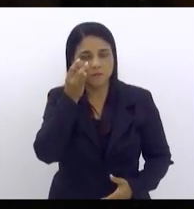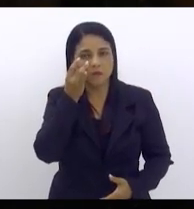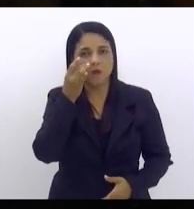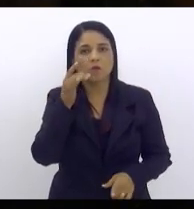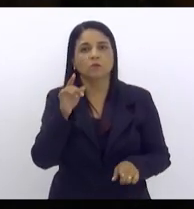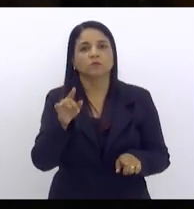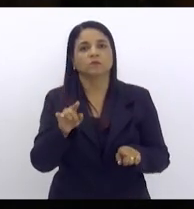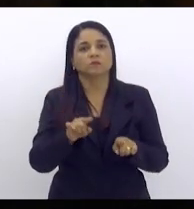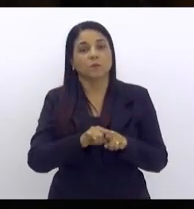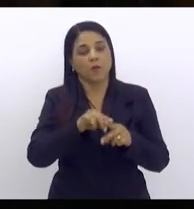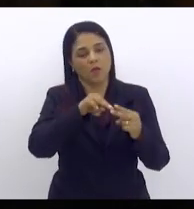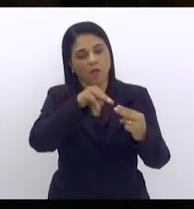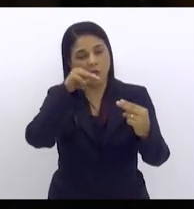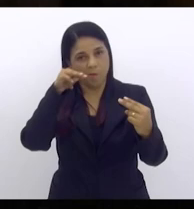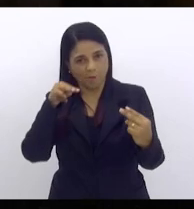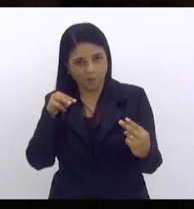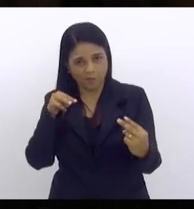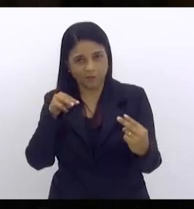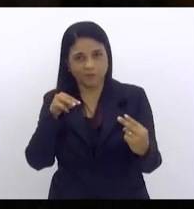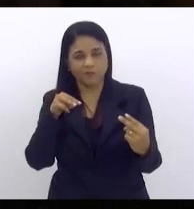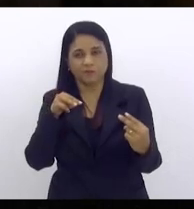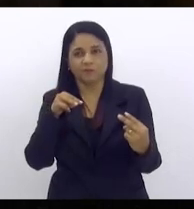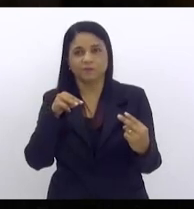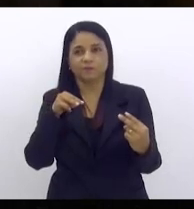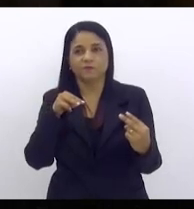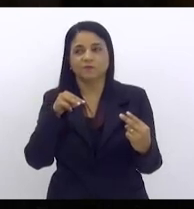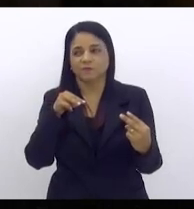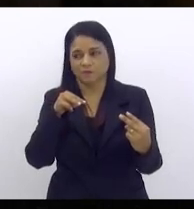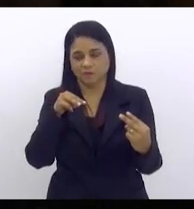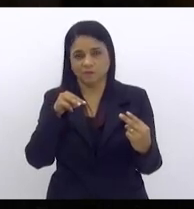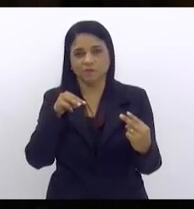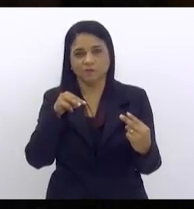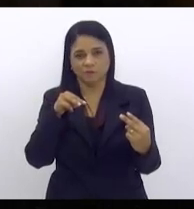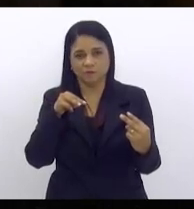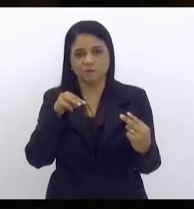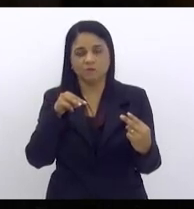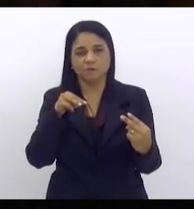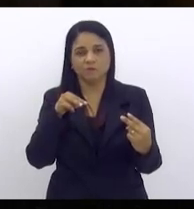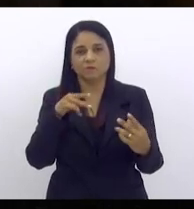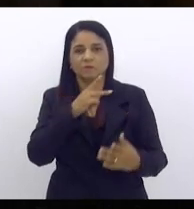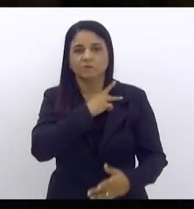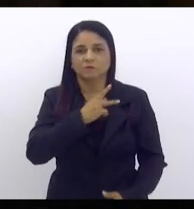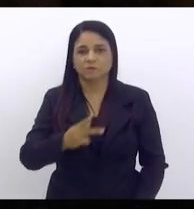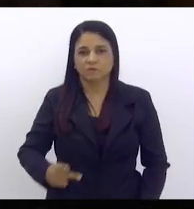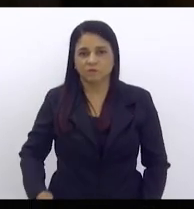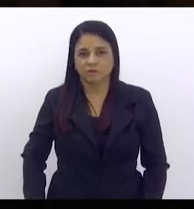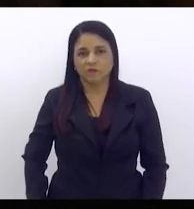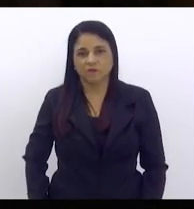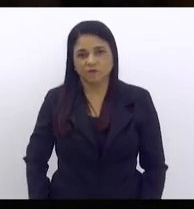de forma remota. Senhora Presidente, eu